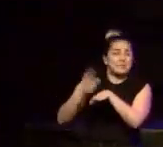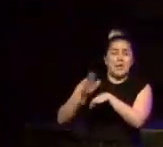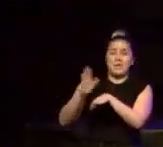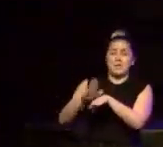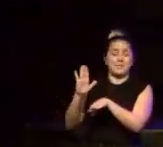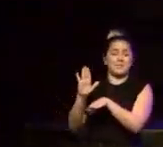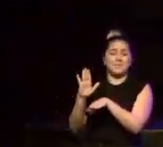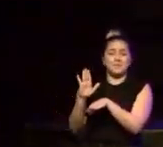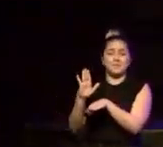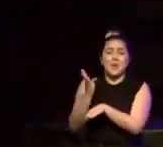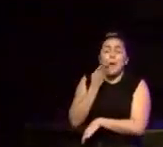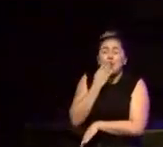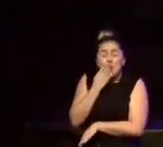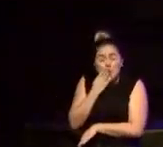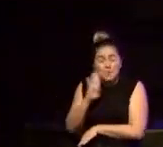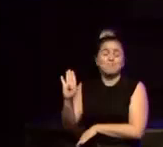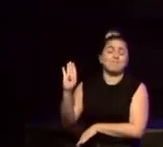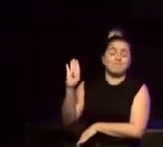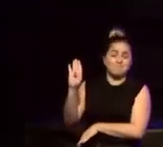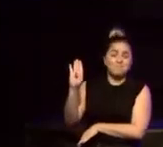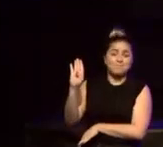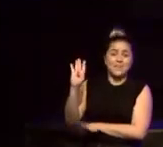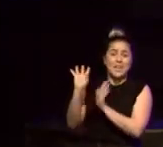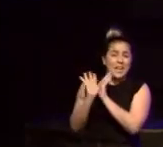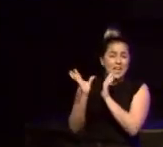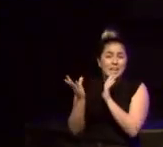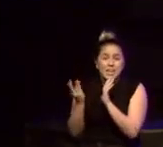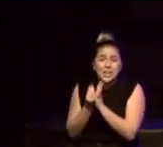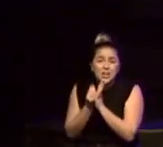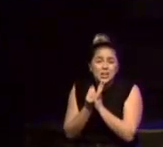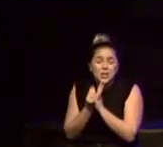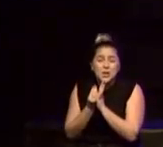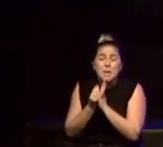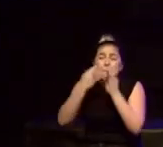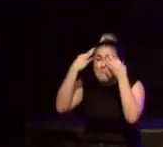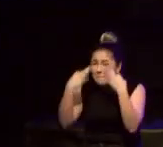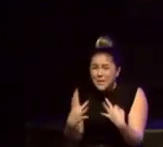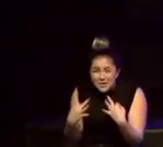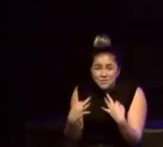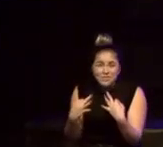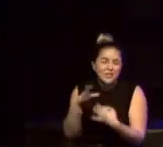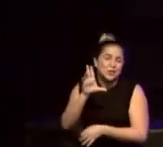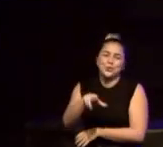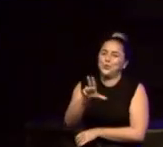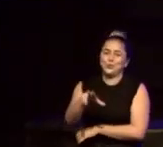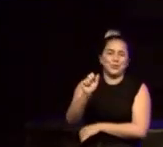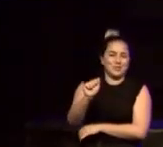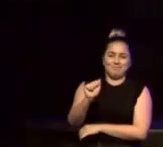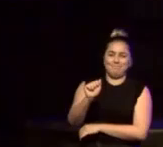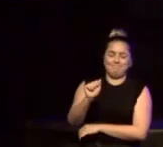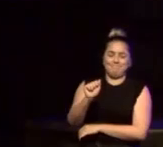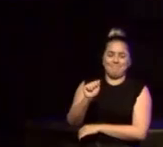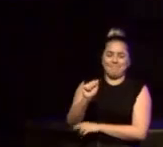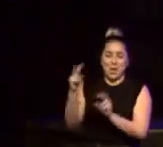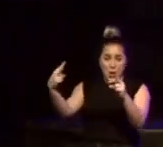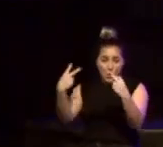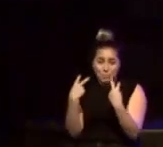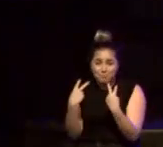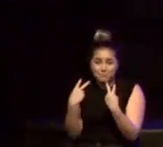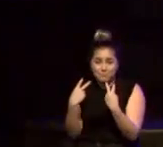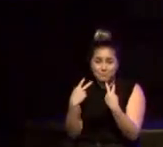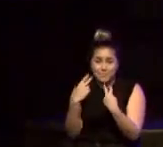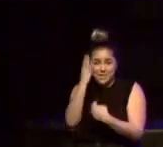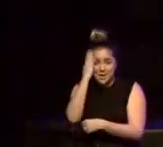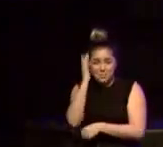eu prometo a você que a igreja jamais será perfeita. Olha aqui para mim, você sabe por que a gente não é